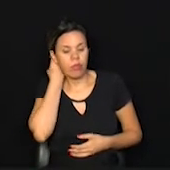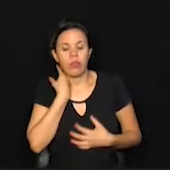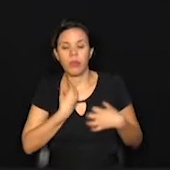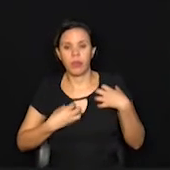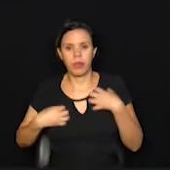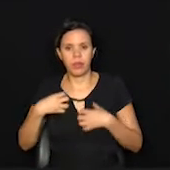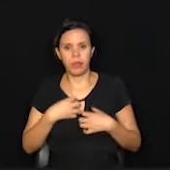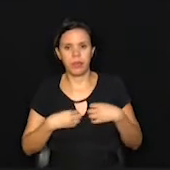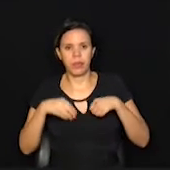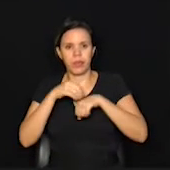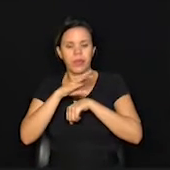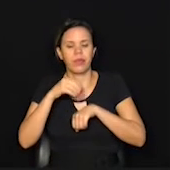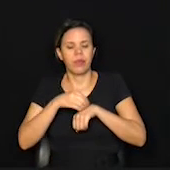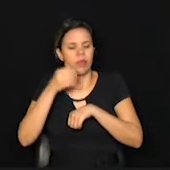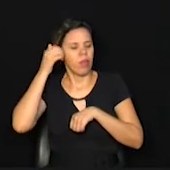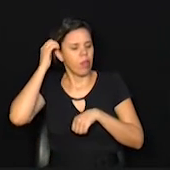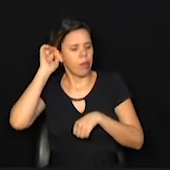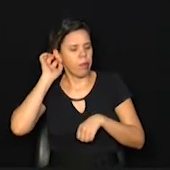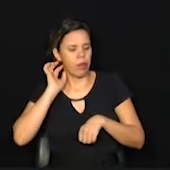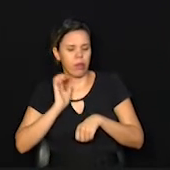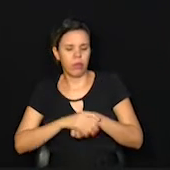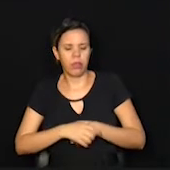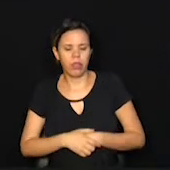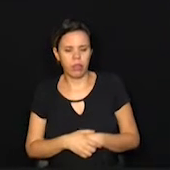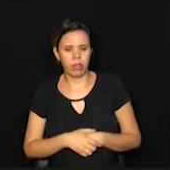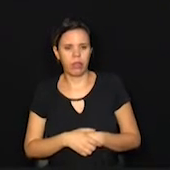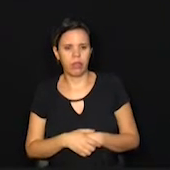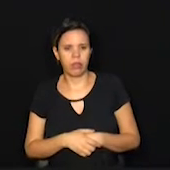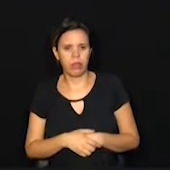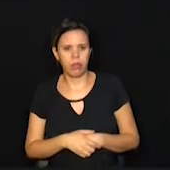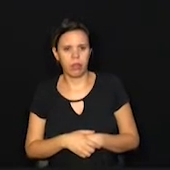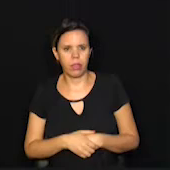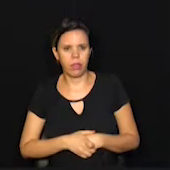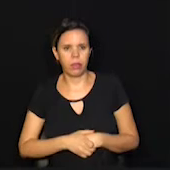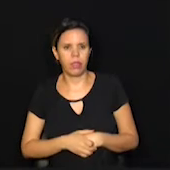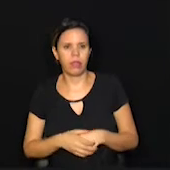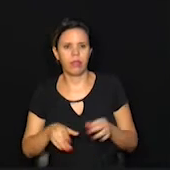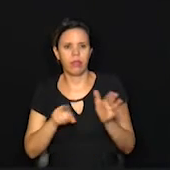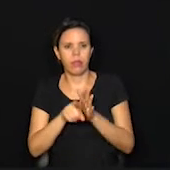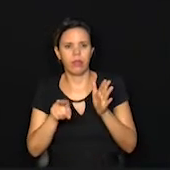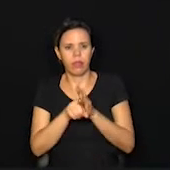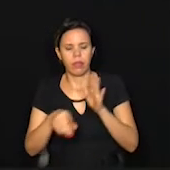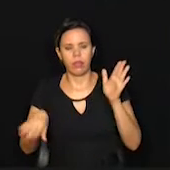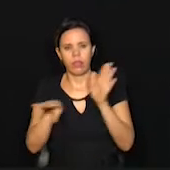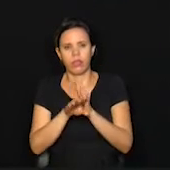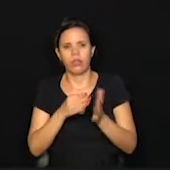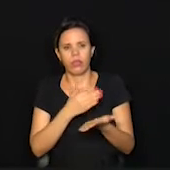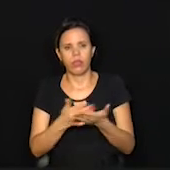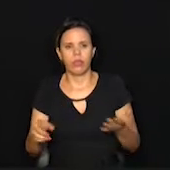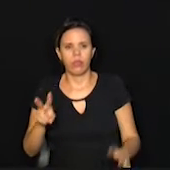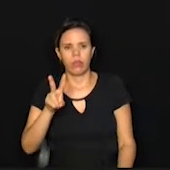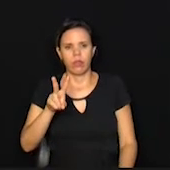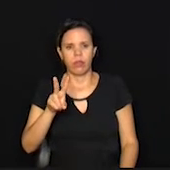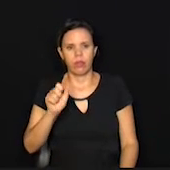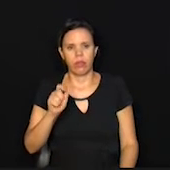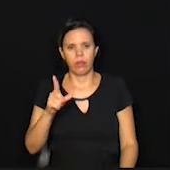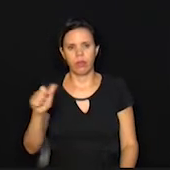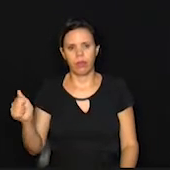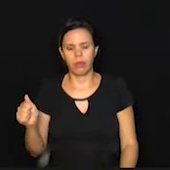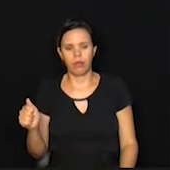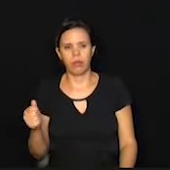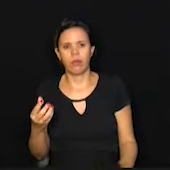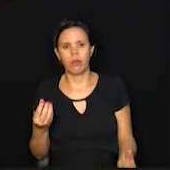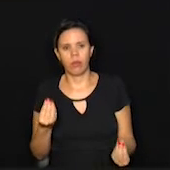me incomoda muito mas eu vou passar aqui para as questões que não chegaram ó primeiro começa a banda conta de dizer o seguinte